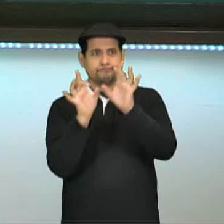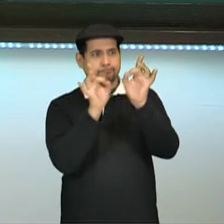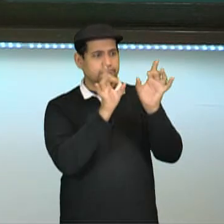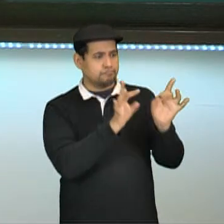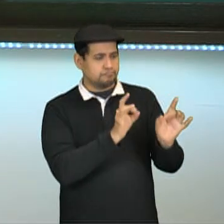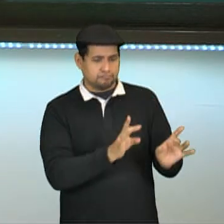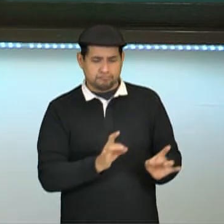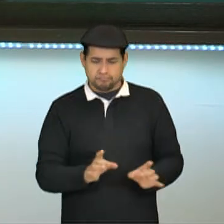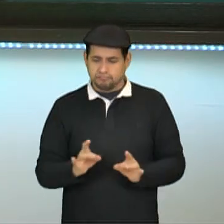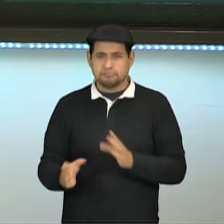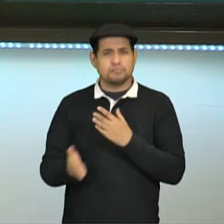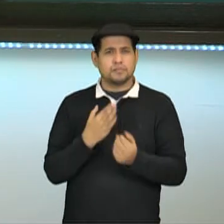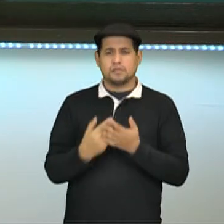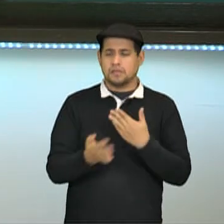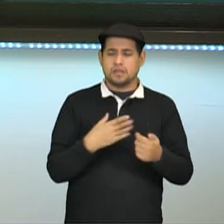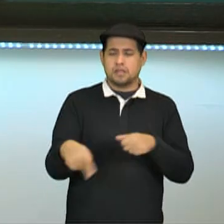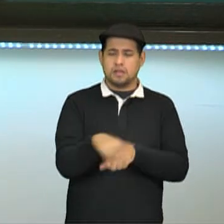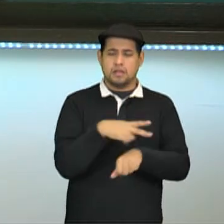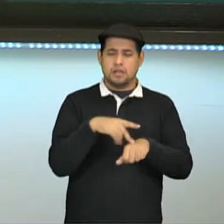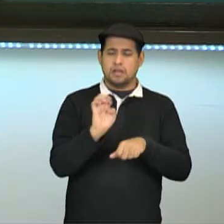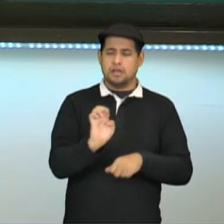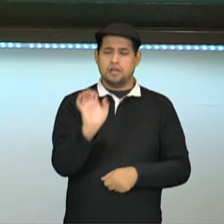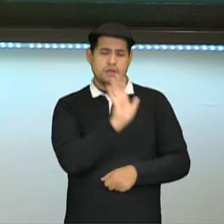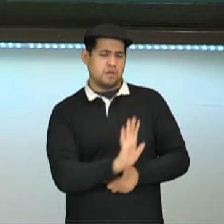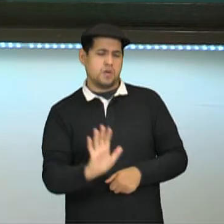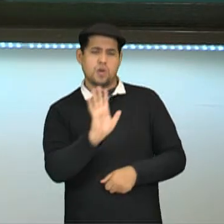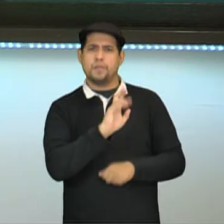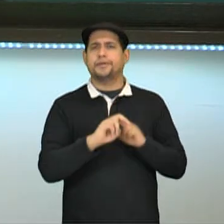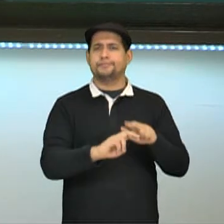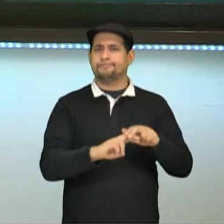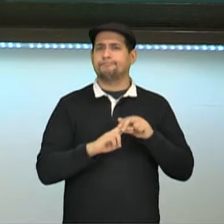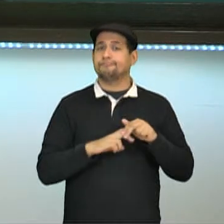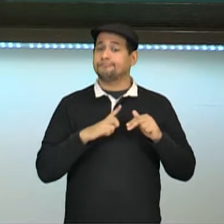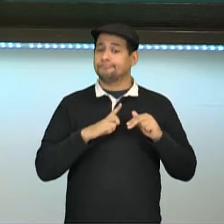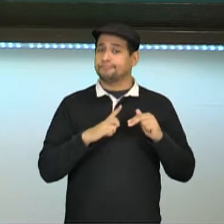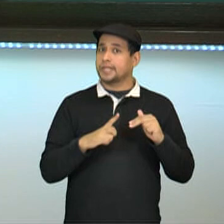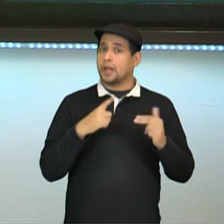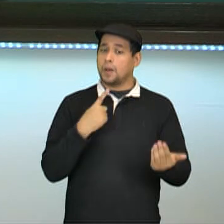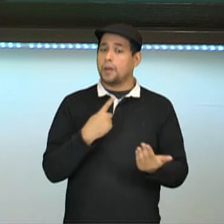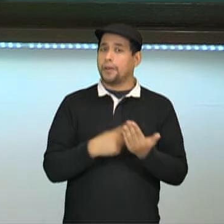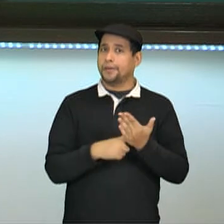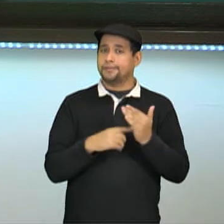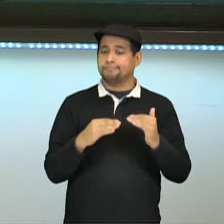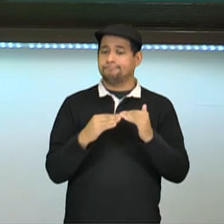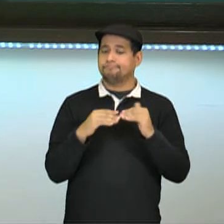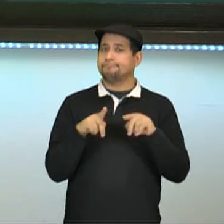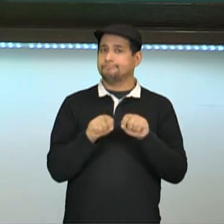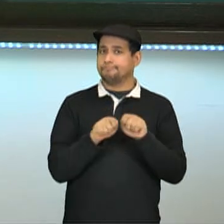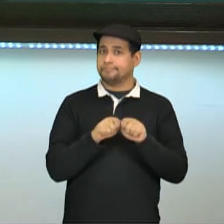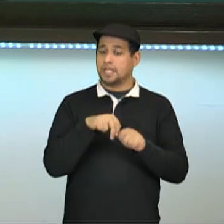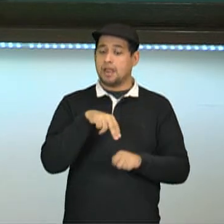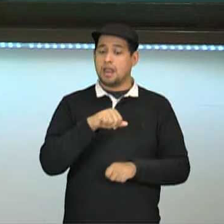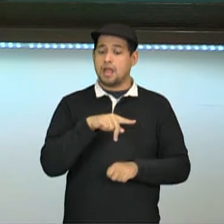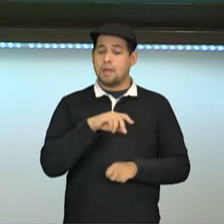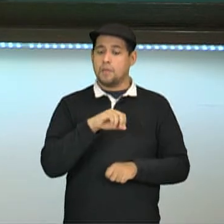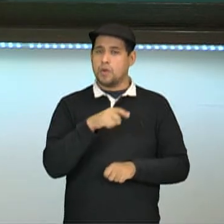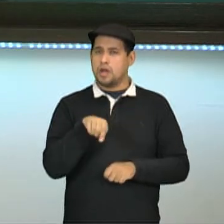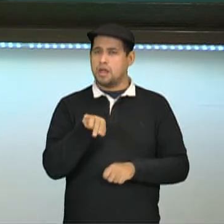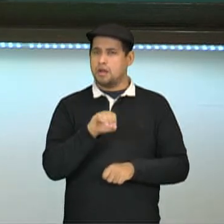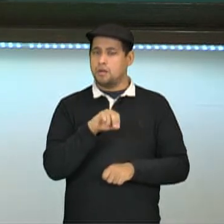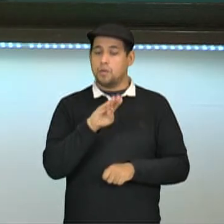com qualquer outra nação ali da Europa, por causa desse bloqueio continental imposto pelo Napoleão